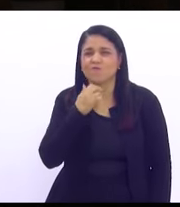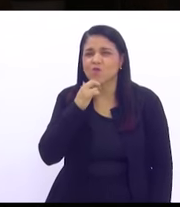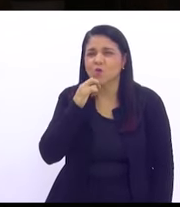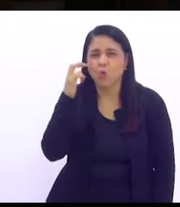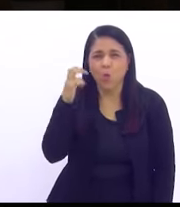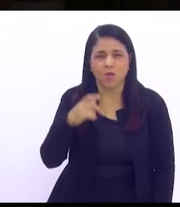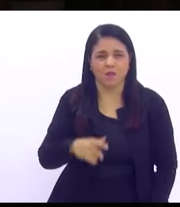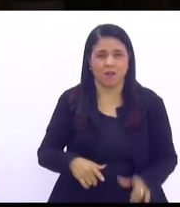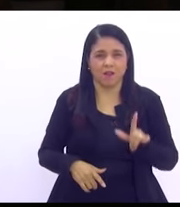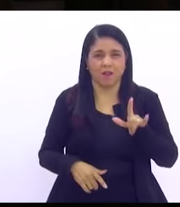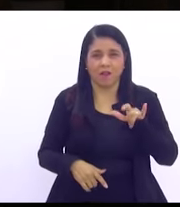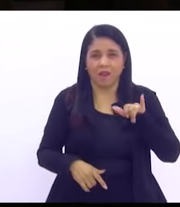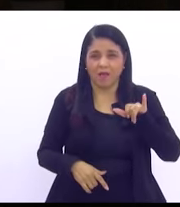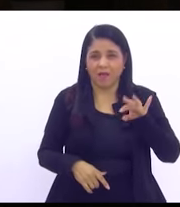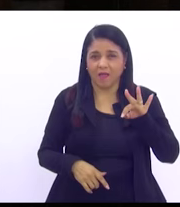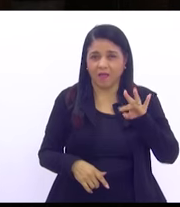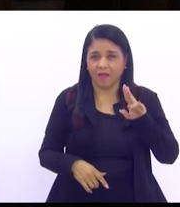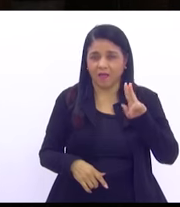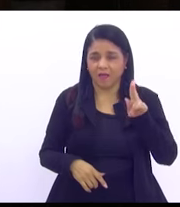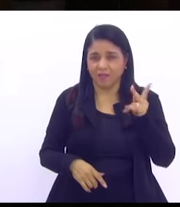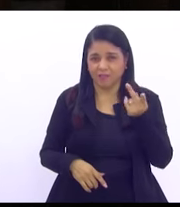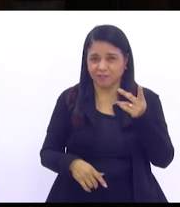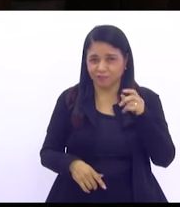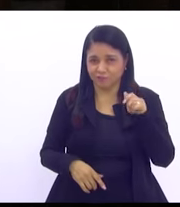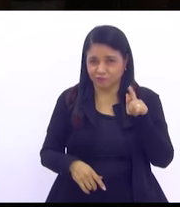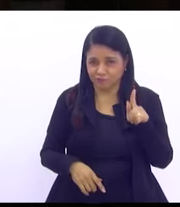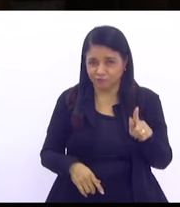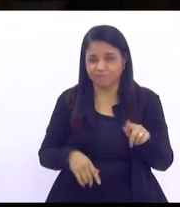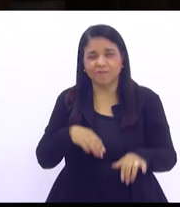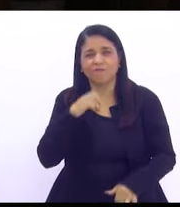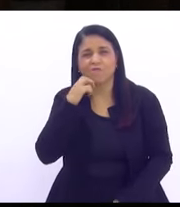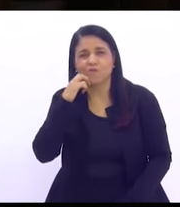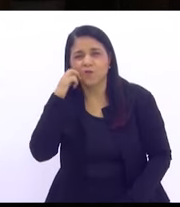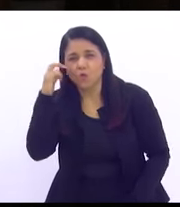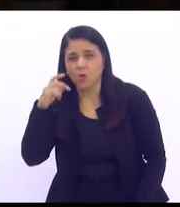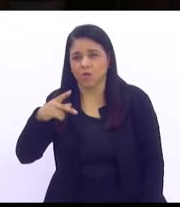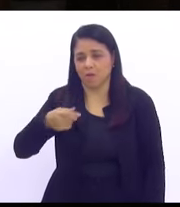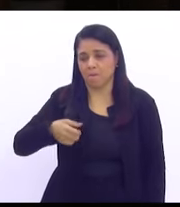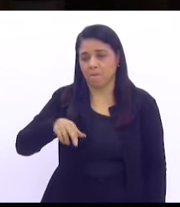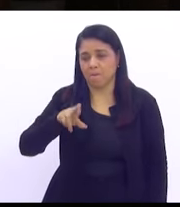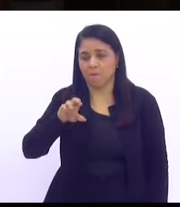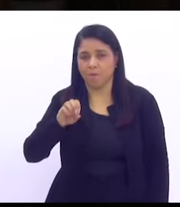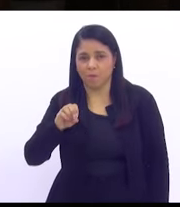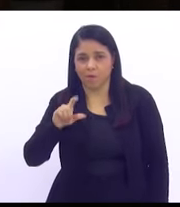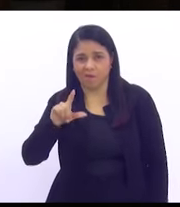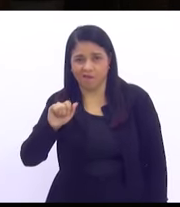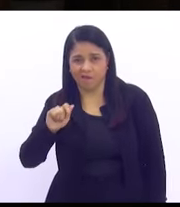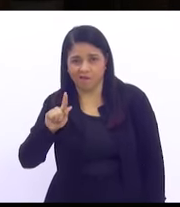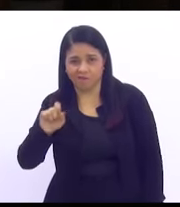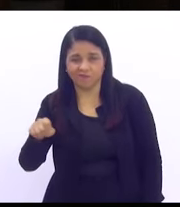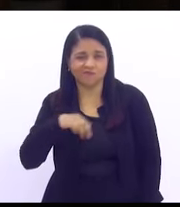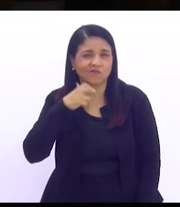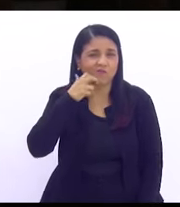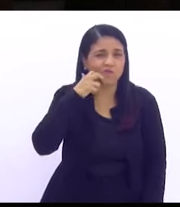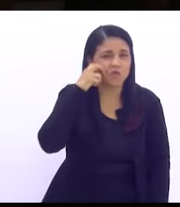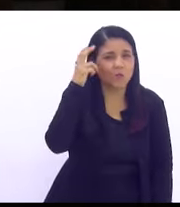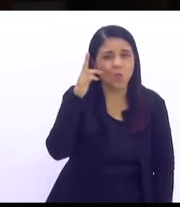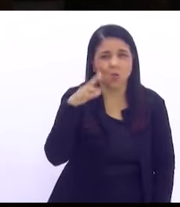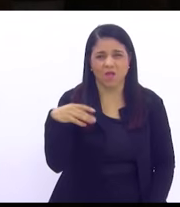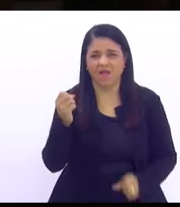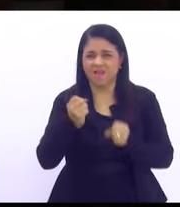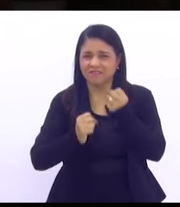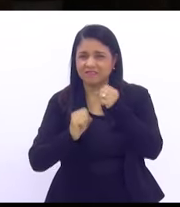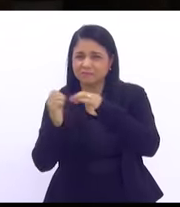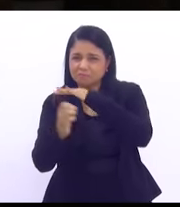outra vergonha. Água dos Rios, Prolagos, essas empresas, essas concessionárias são uma